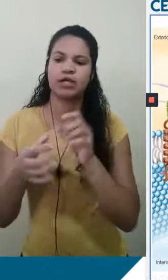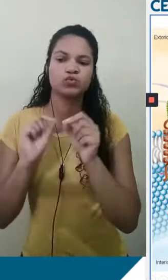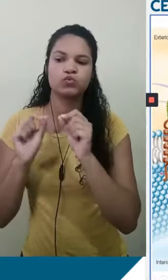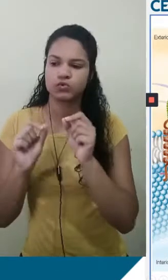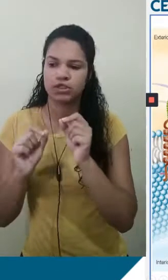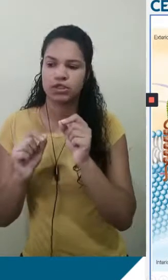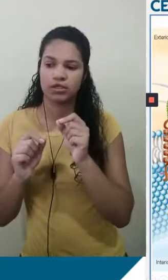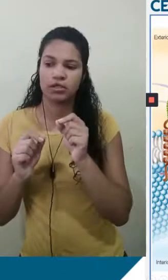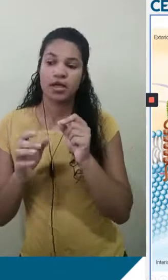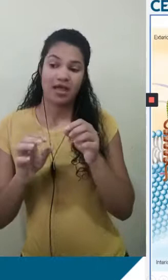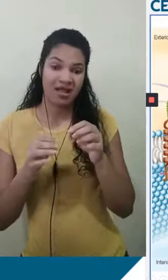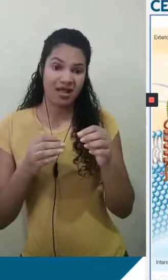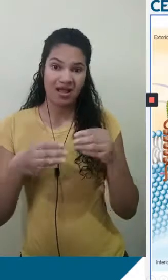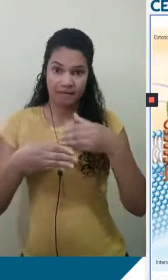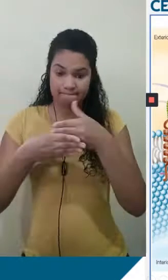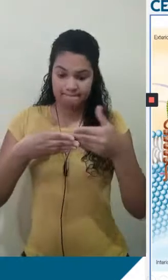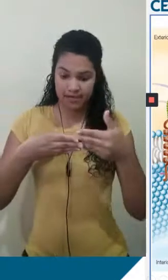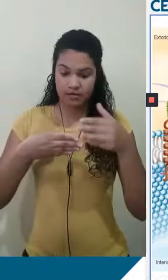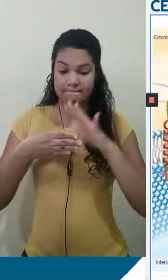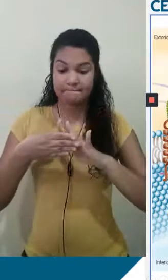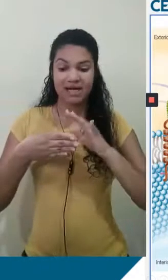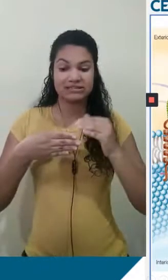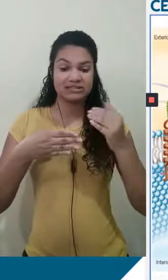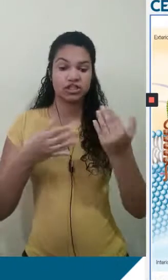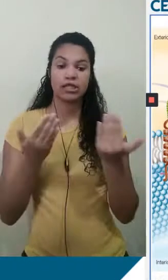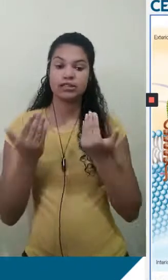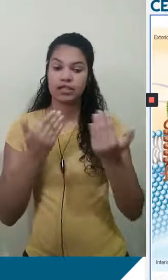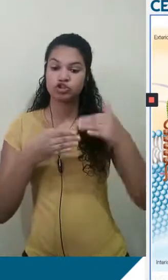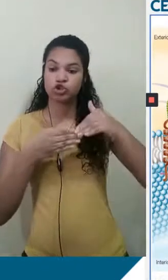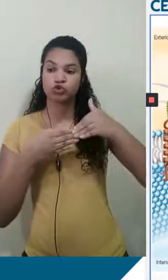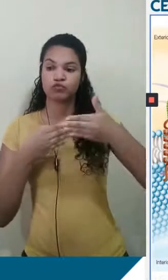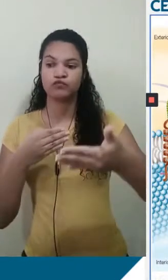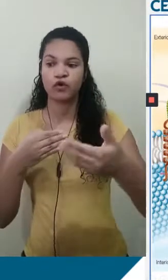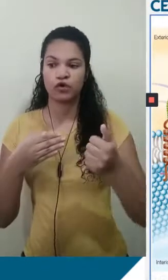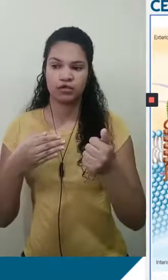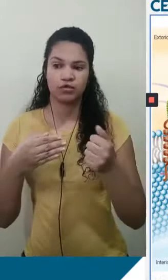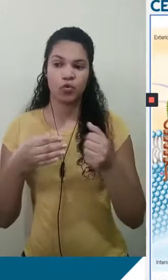Então, este quadro mostra bem a complexidade da membrana plasmática.